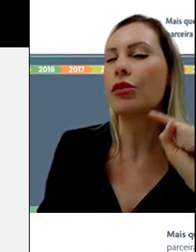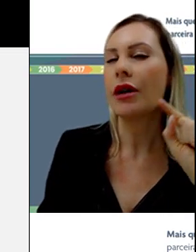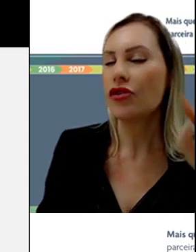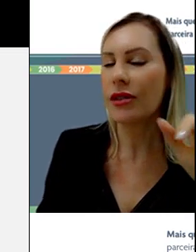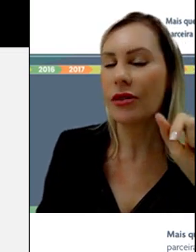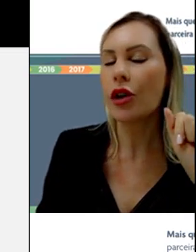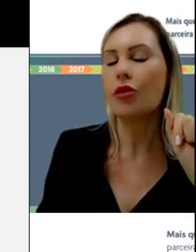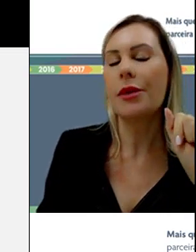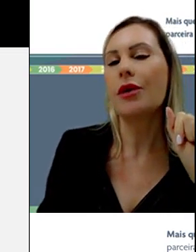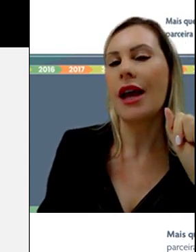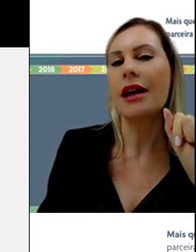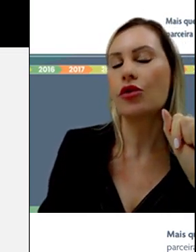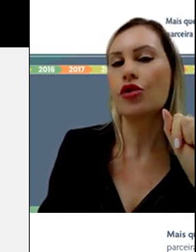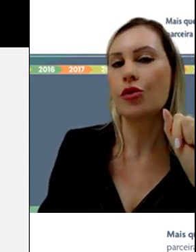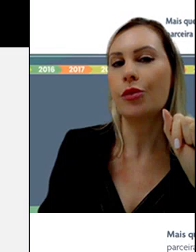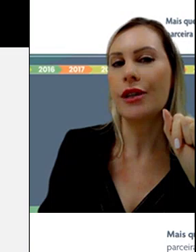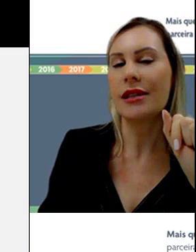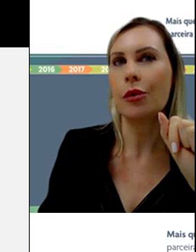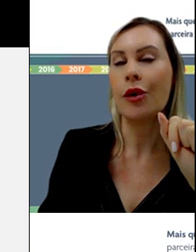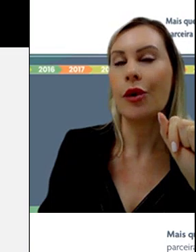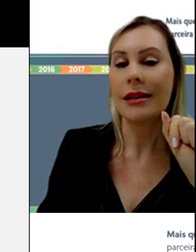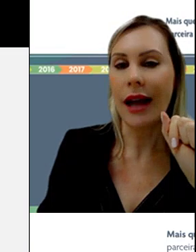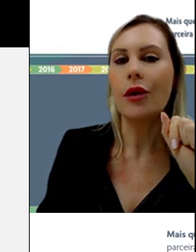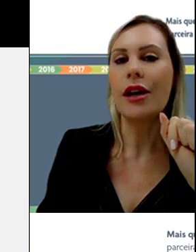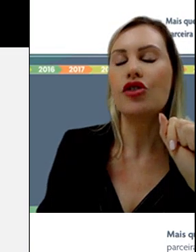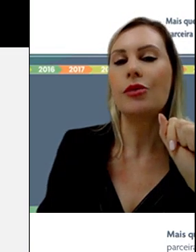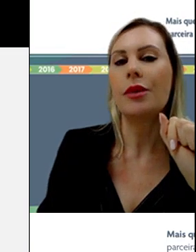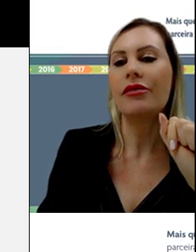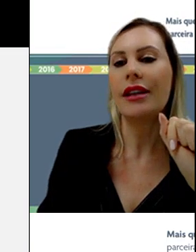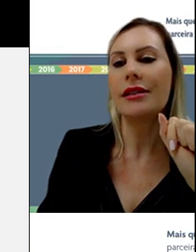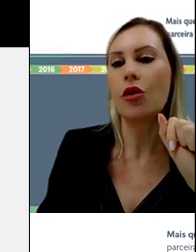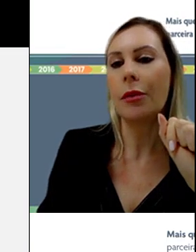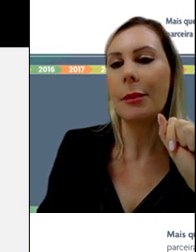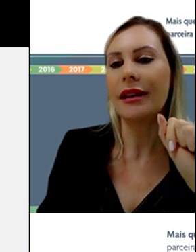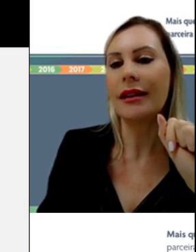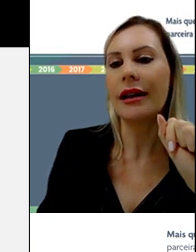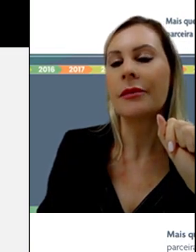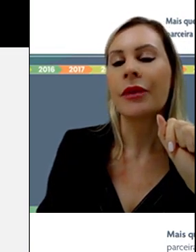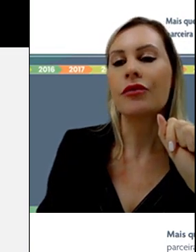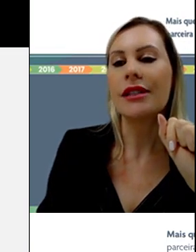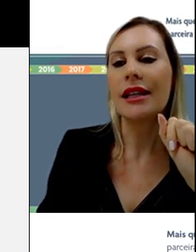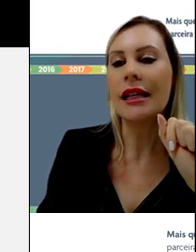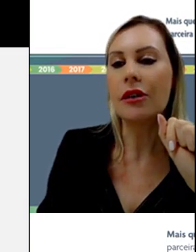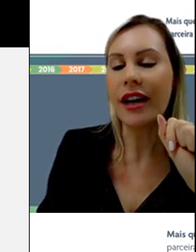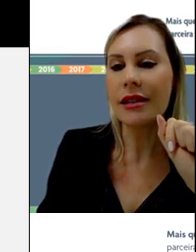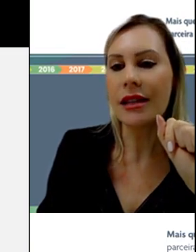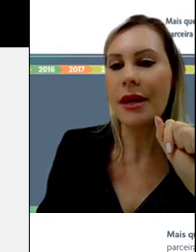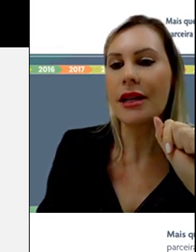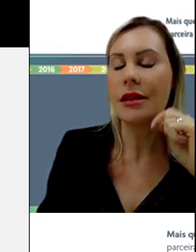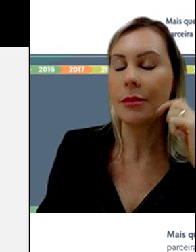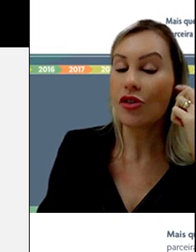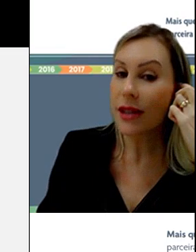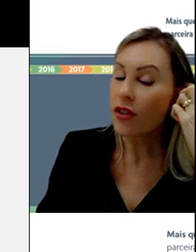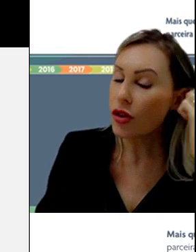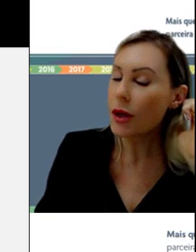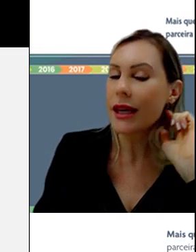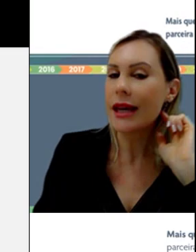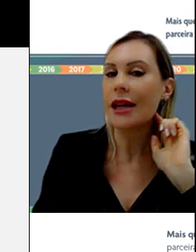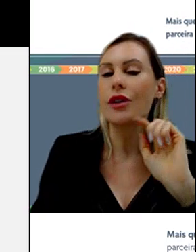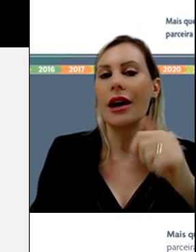15 mil, 18 mil reais hoje, por exemplo, está no regime de previdência complementar, você não vai receber acima